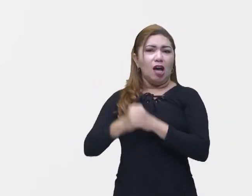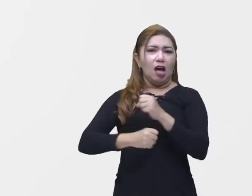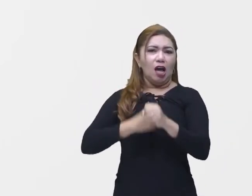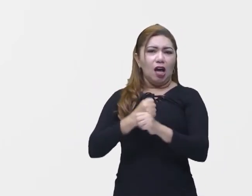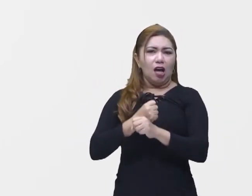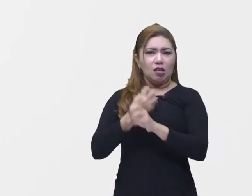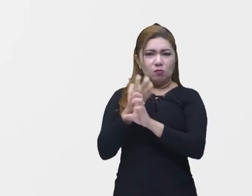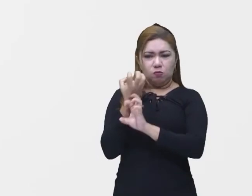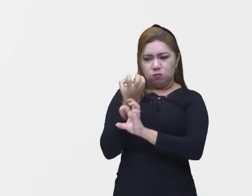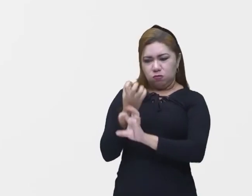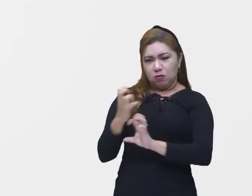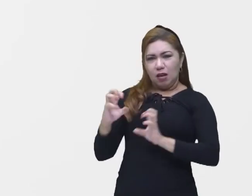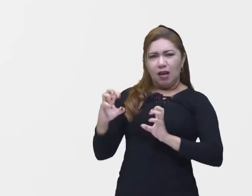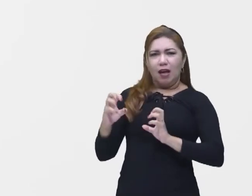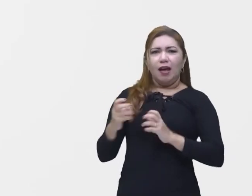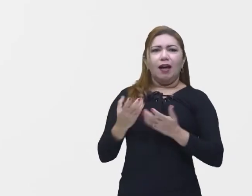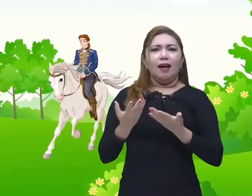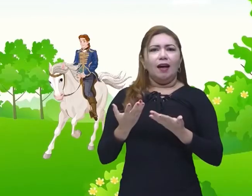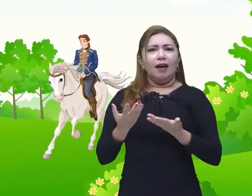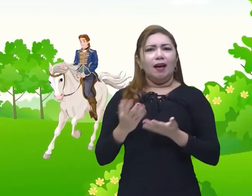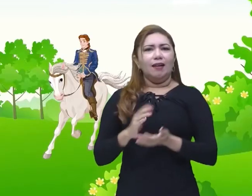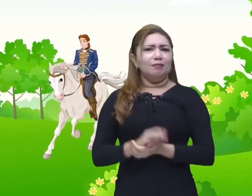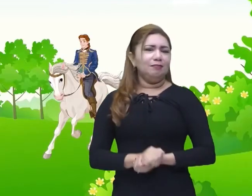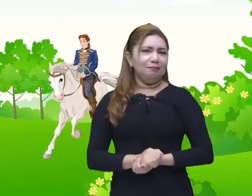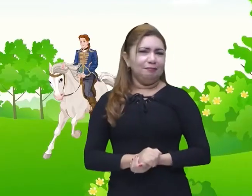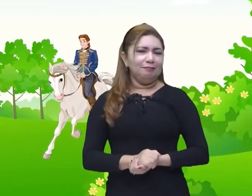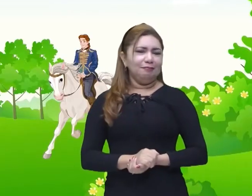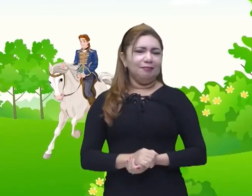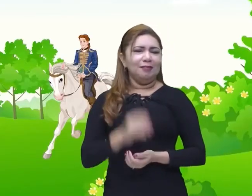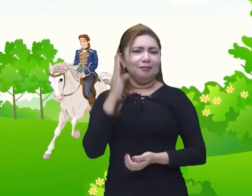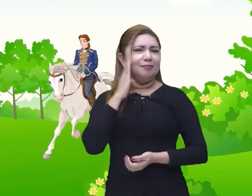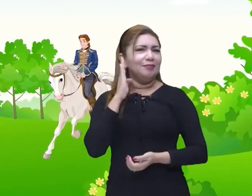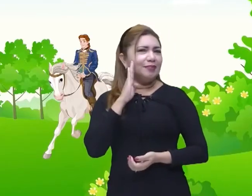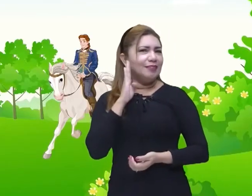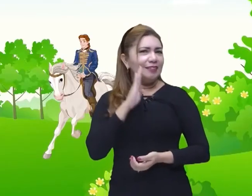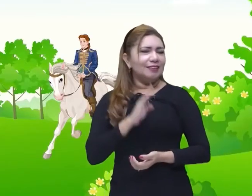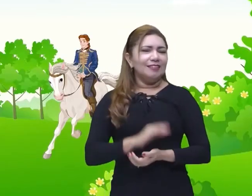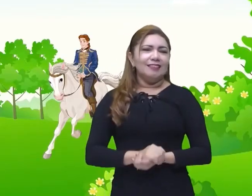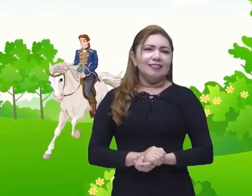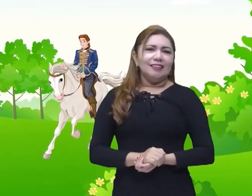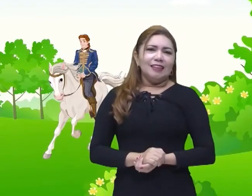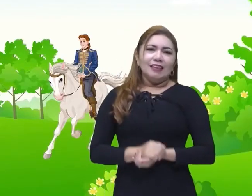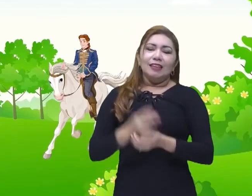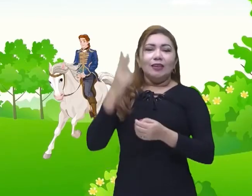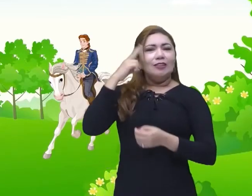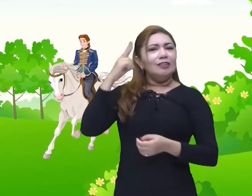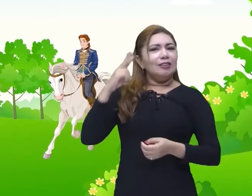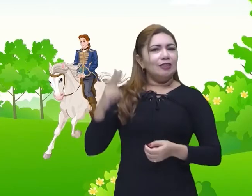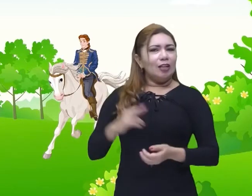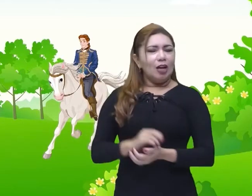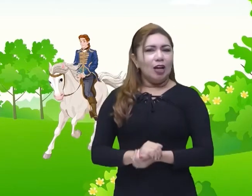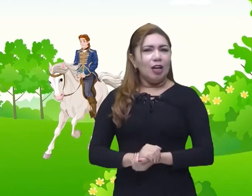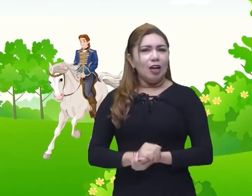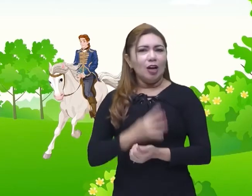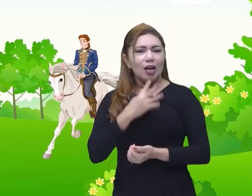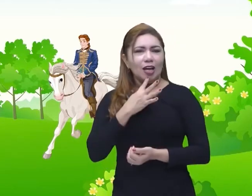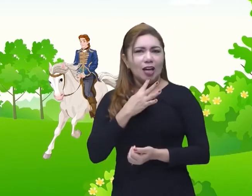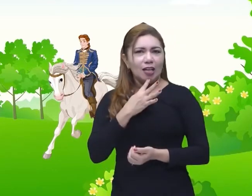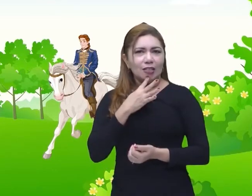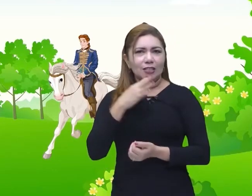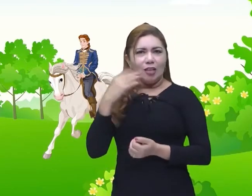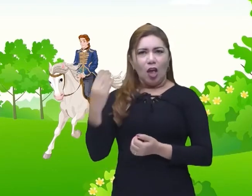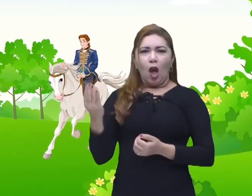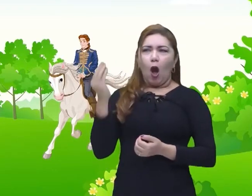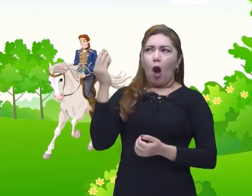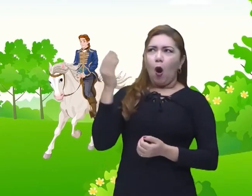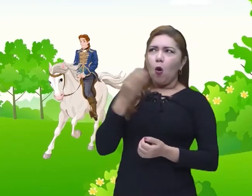isso? Estava na hora do encanto se desfazer? Olha que legal. A história que a gente conhece geralmente o quê? Somente um príncipe entrou,